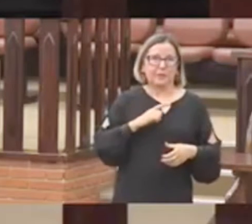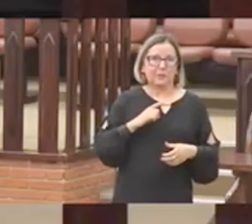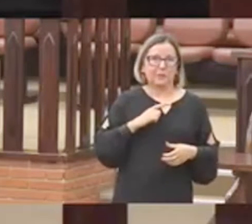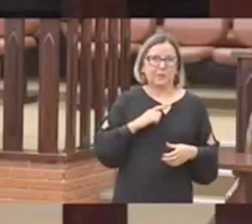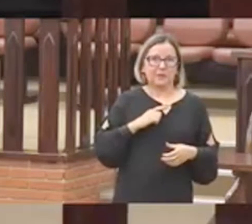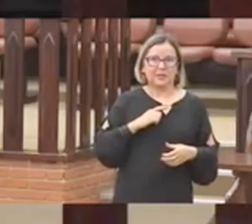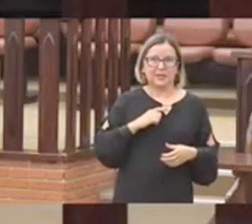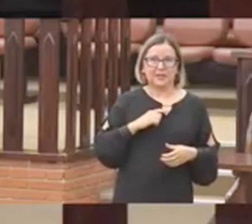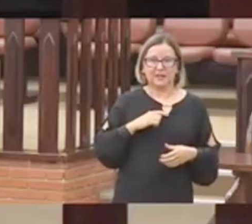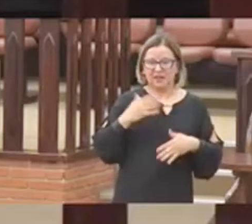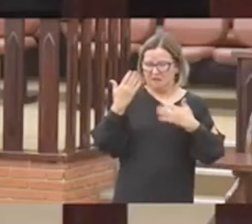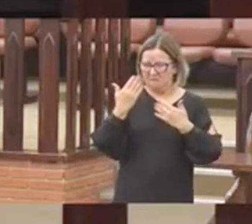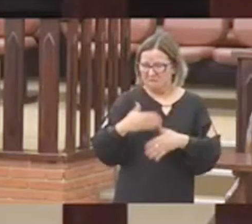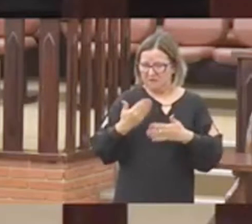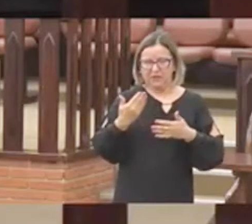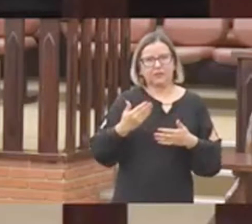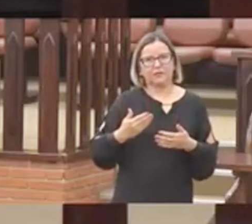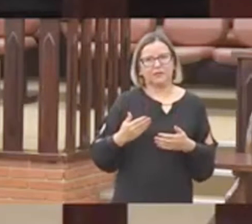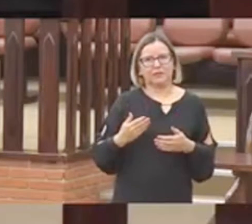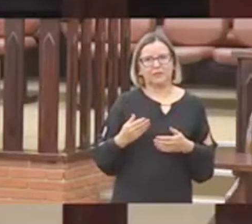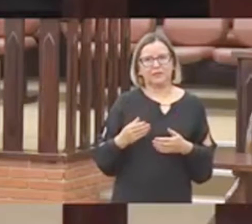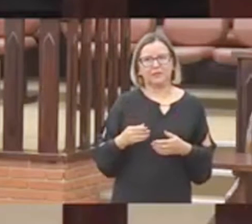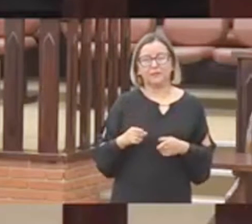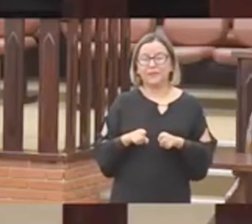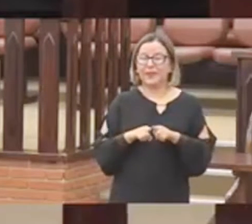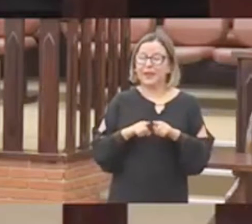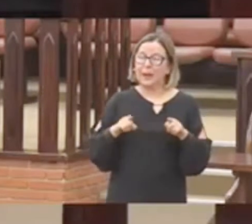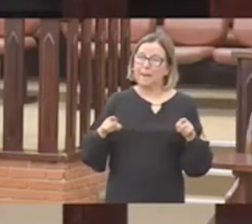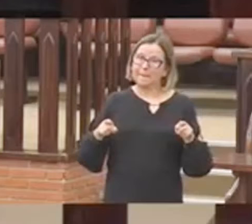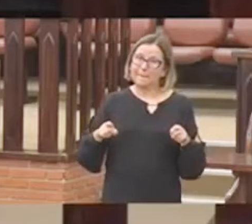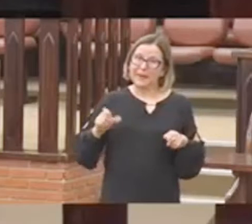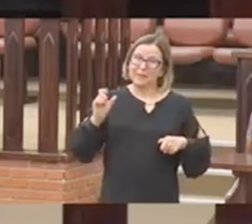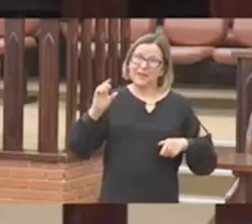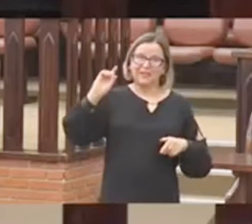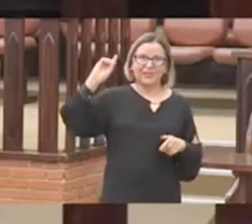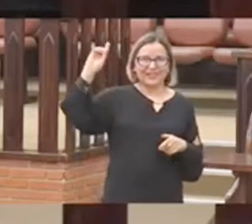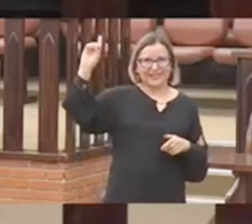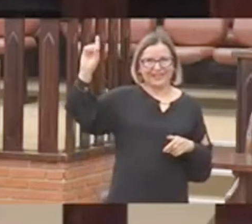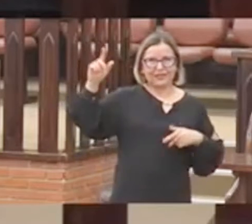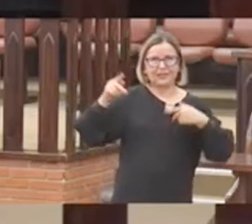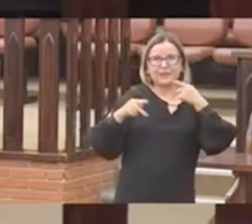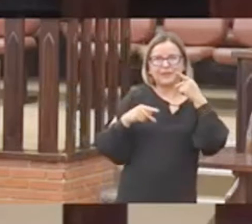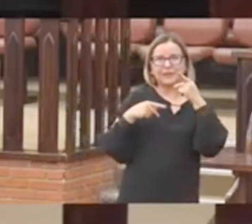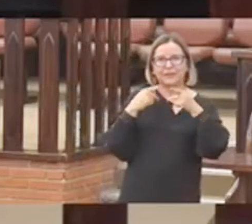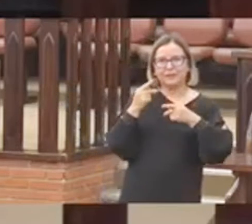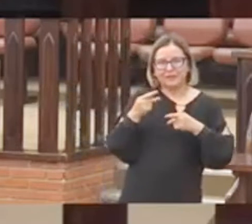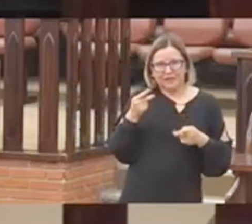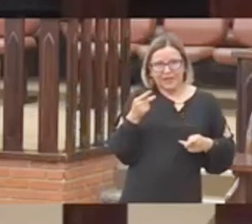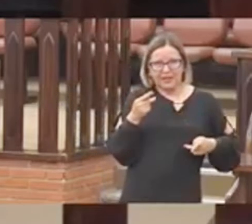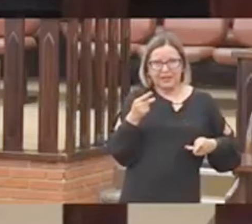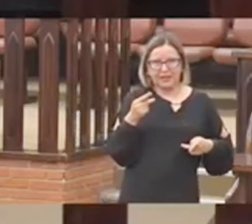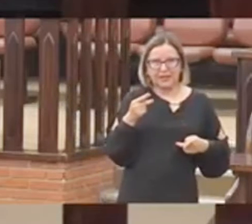Porque você é cristão, a palavra vai dizer que você será perseguido.